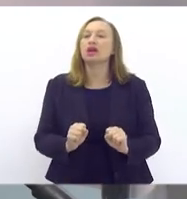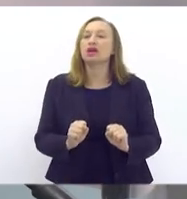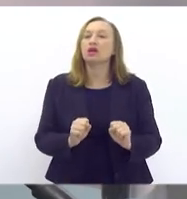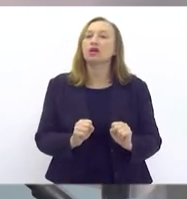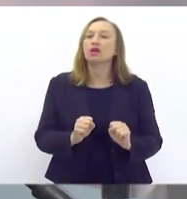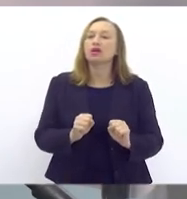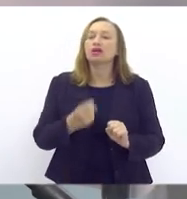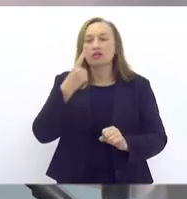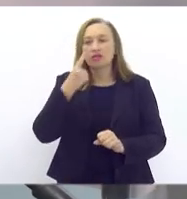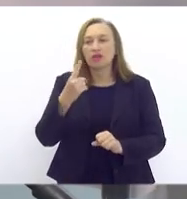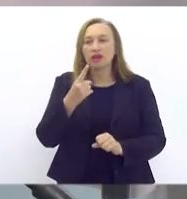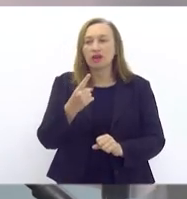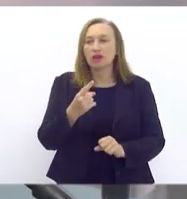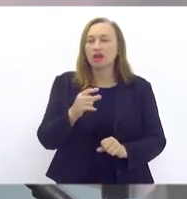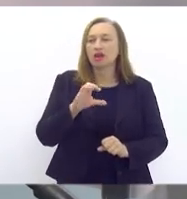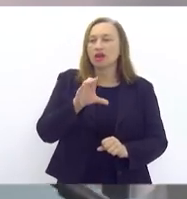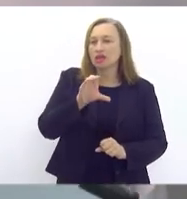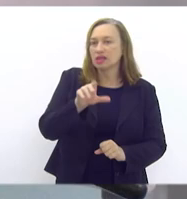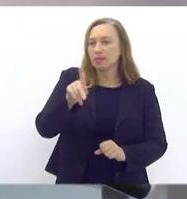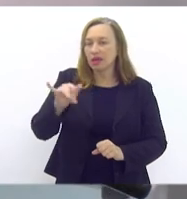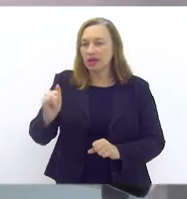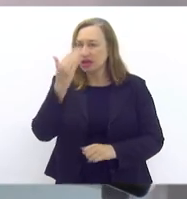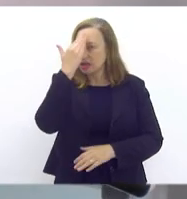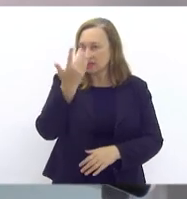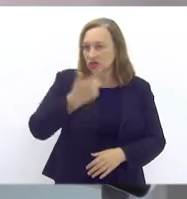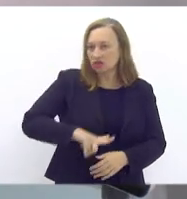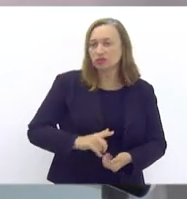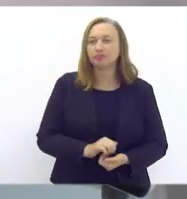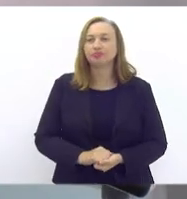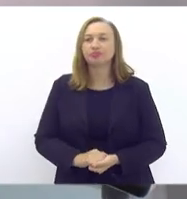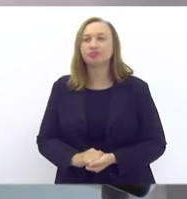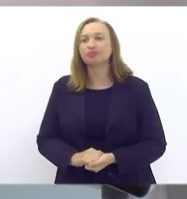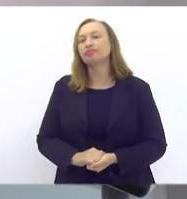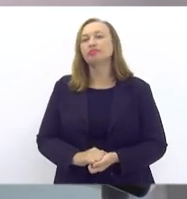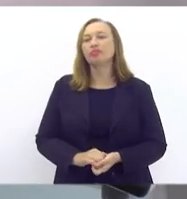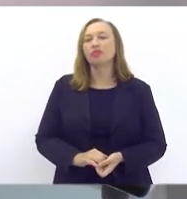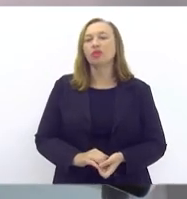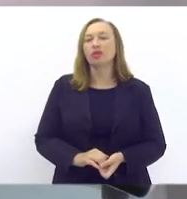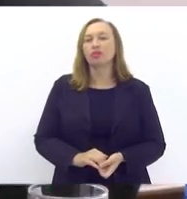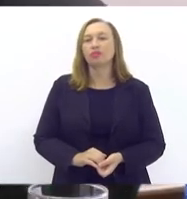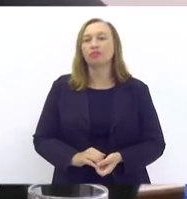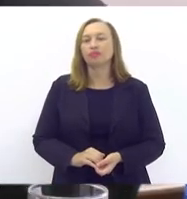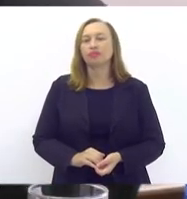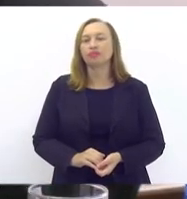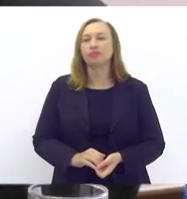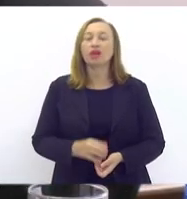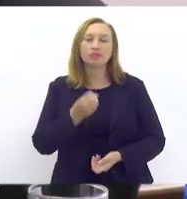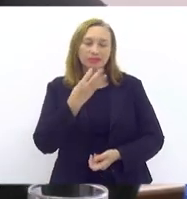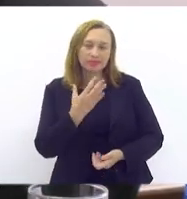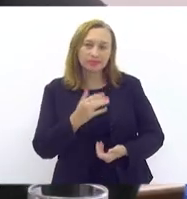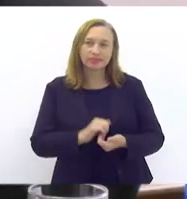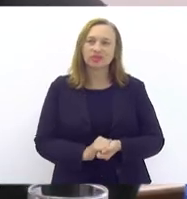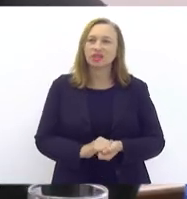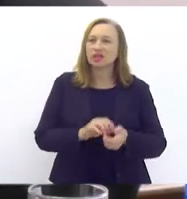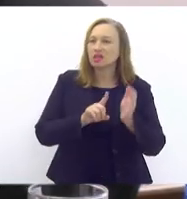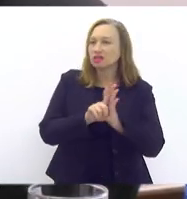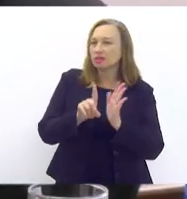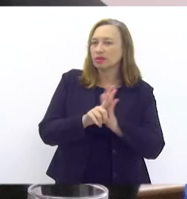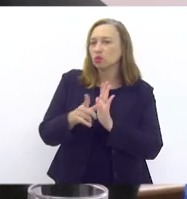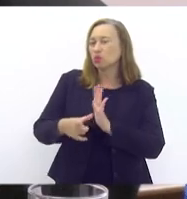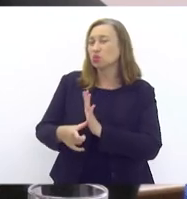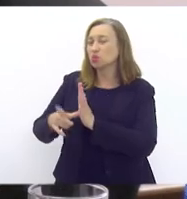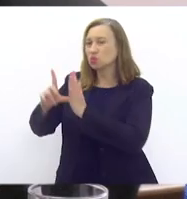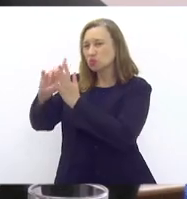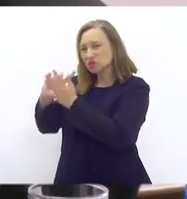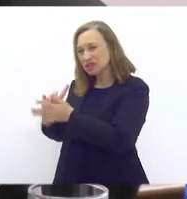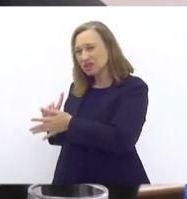efetividade dessa CPI mais uma vez agradecendo Ah muito bem eh uma das perguntas anteriores eu